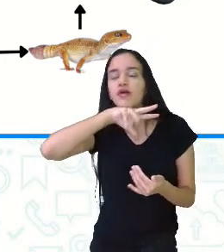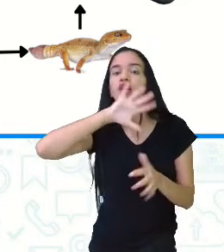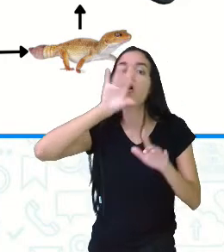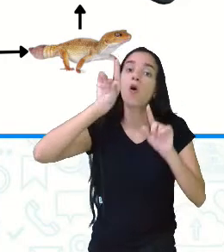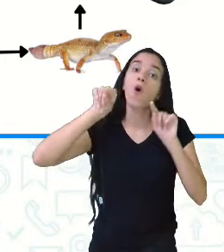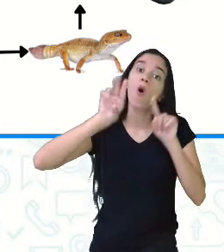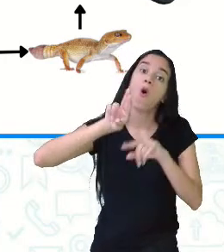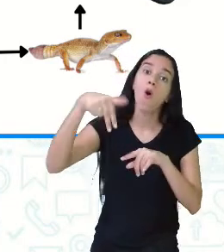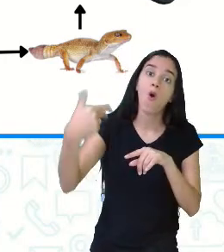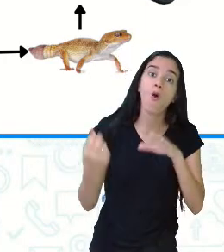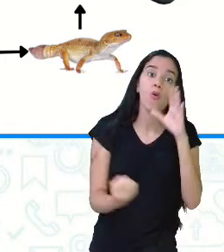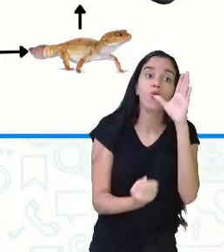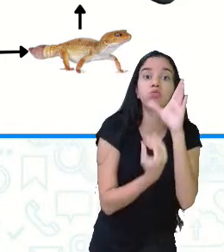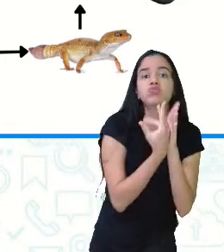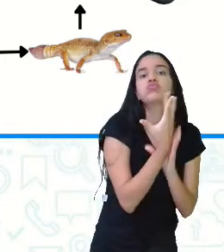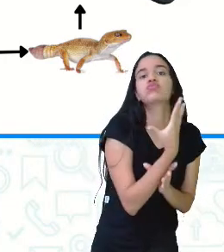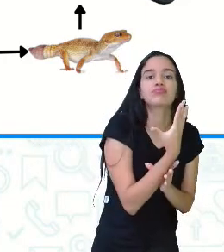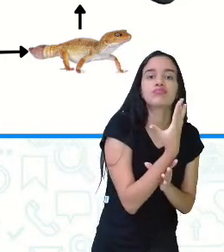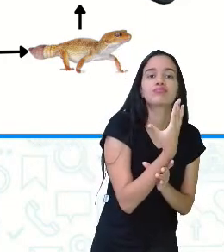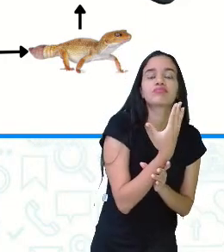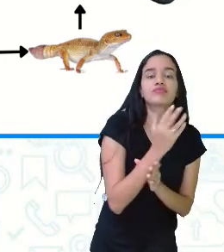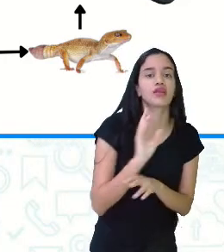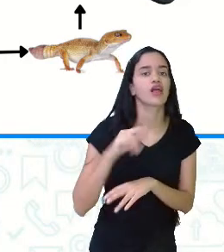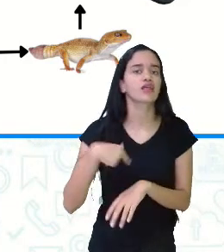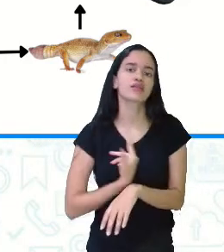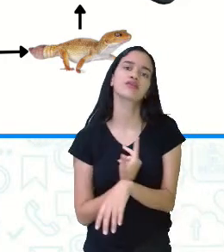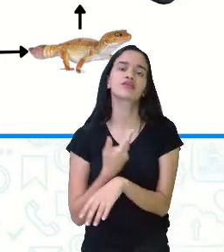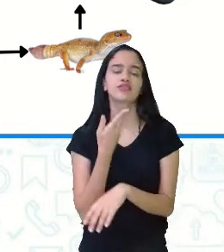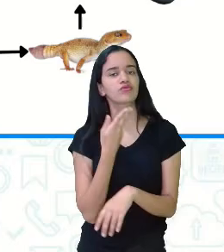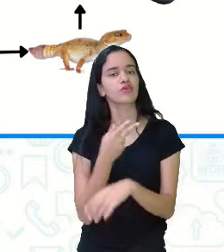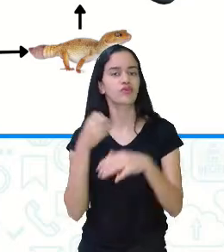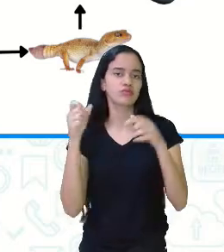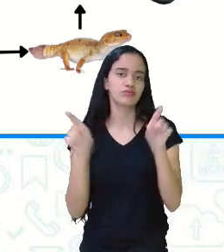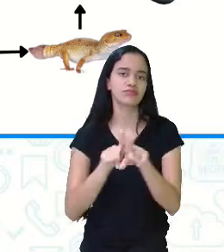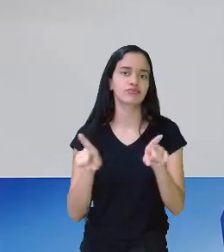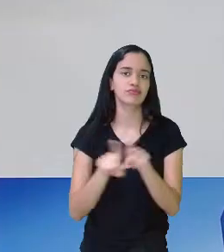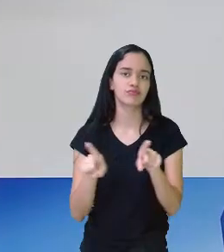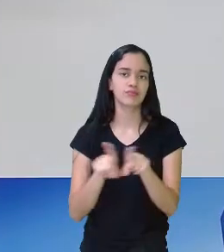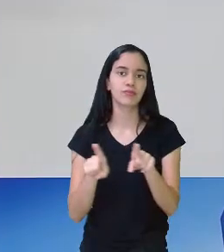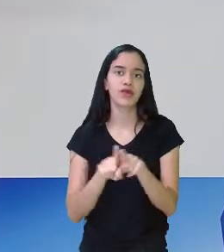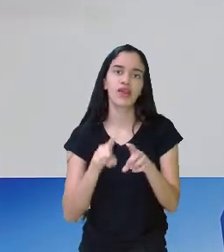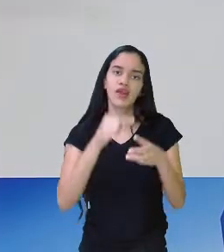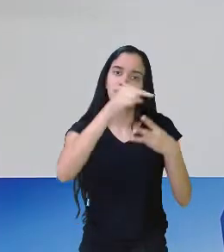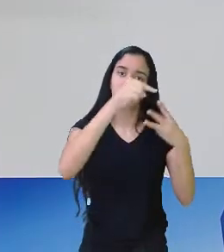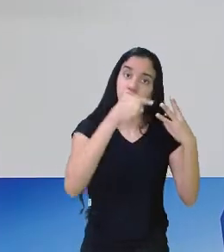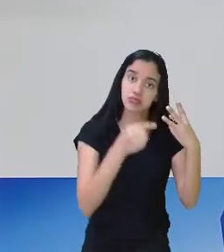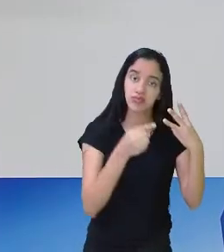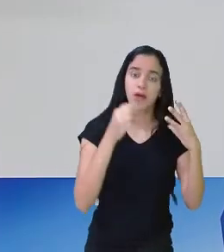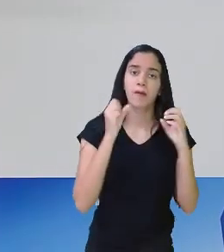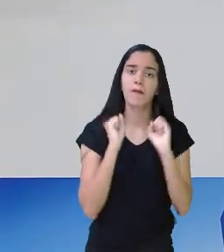mesmo dos seres produtores. E também a gente falou que todos esses seres